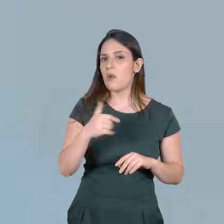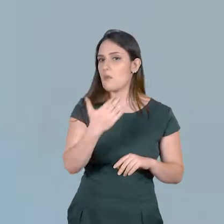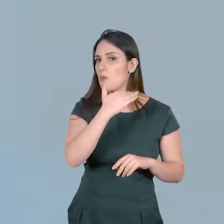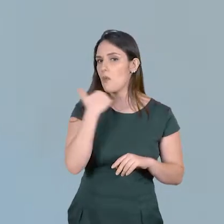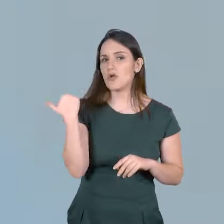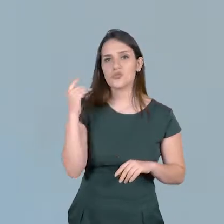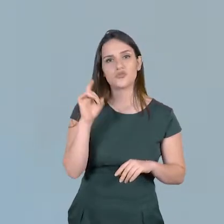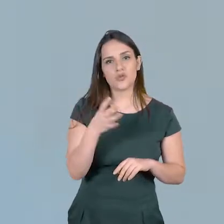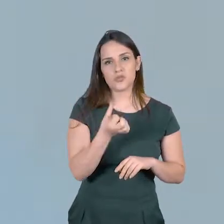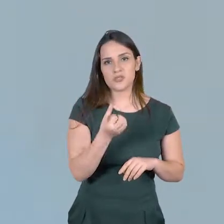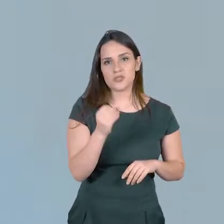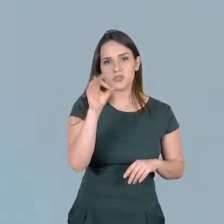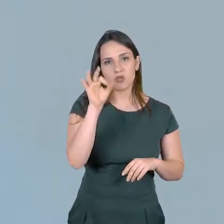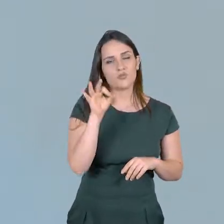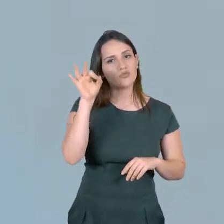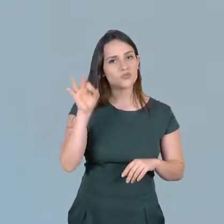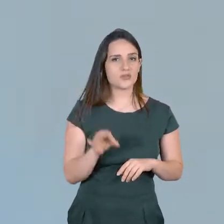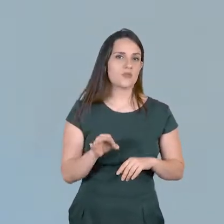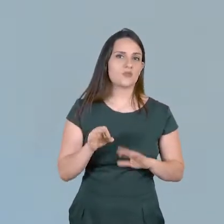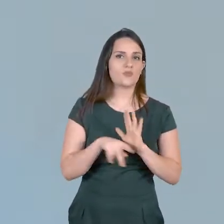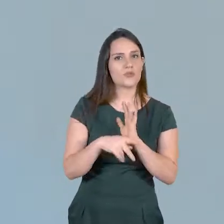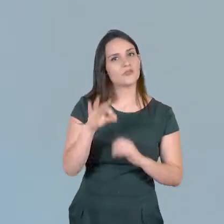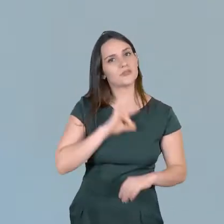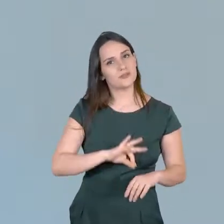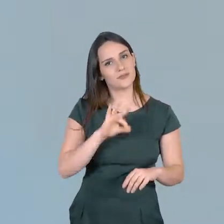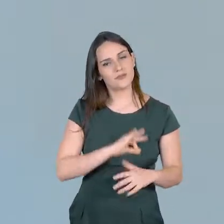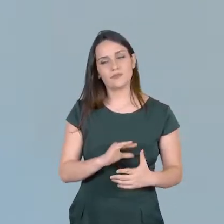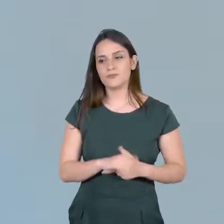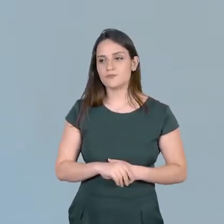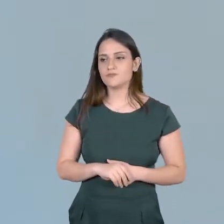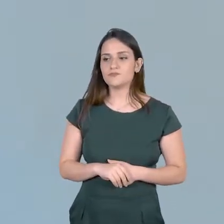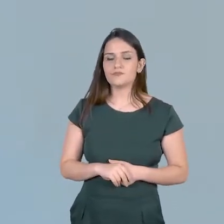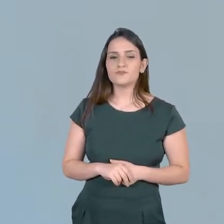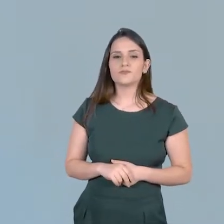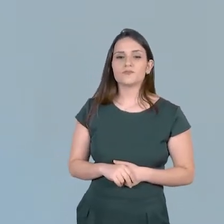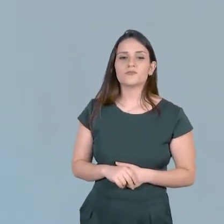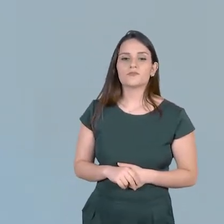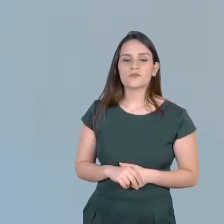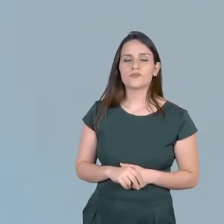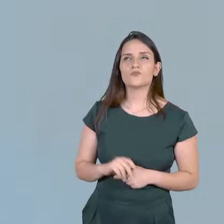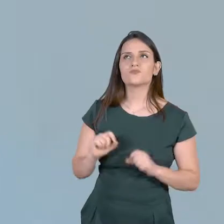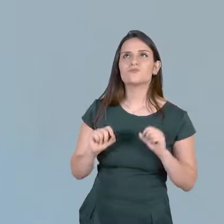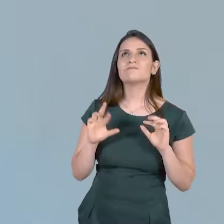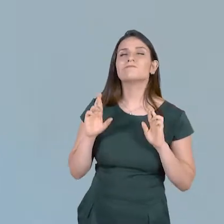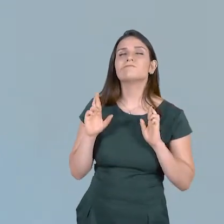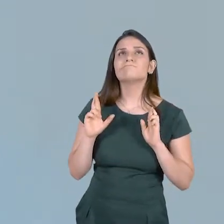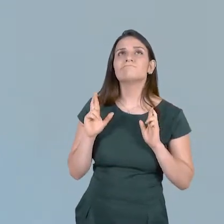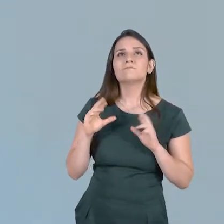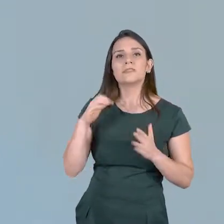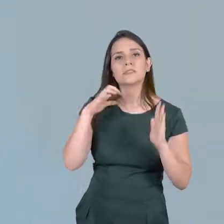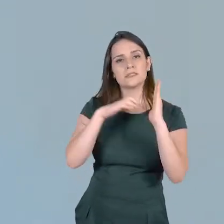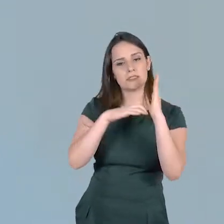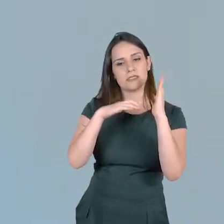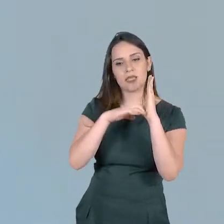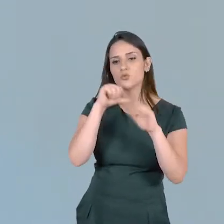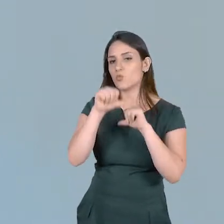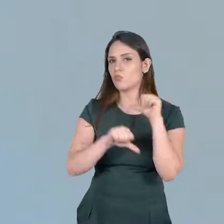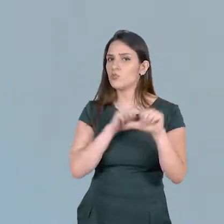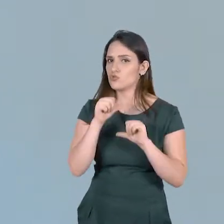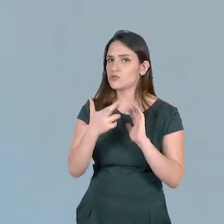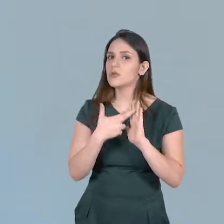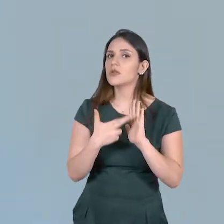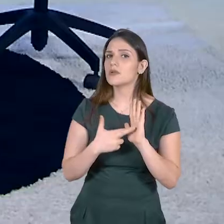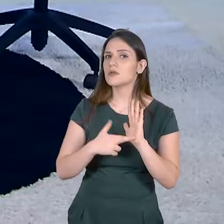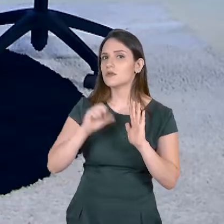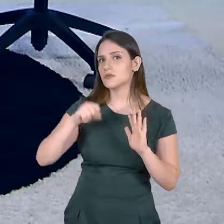para o Senado. Temos ainda uma tentativa de esperança de que o Senado reveja isso, pelo menos no